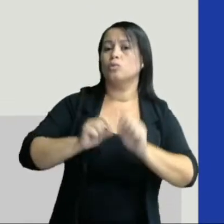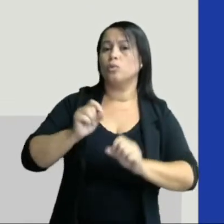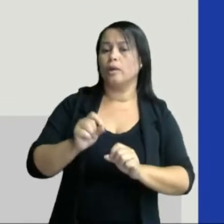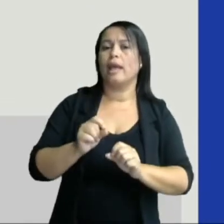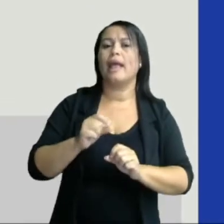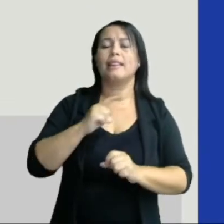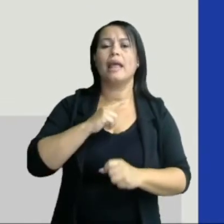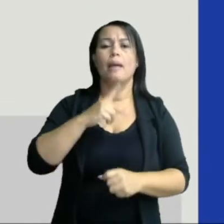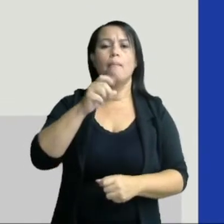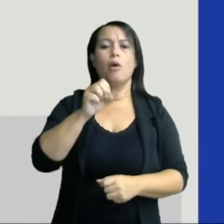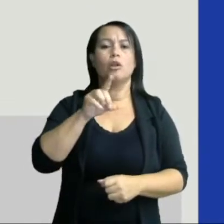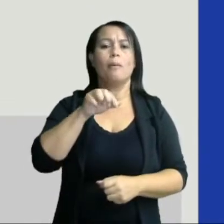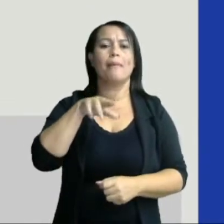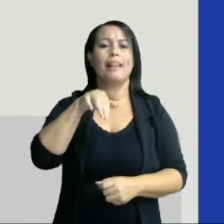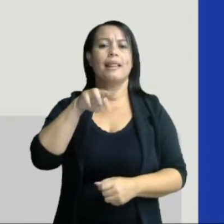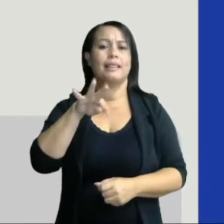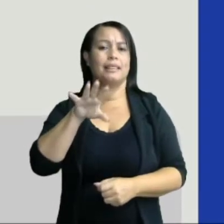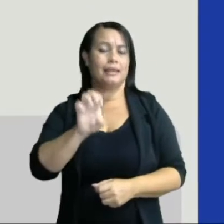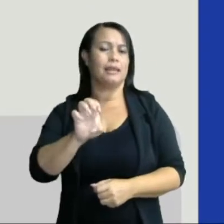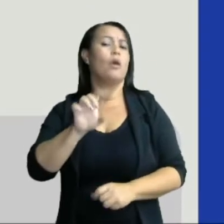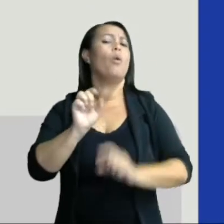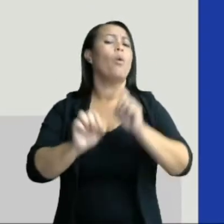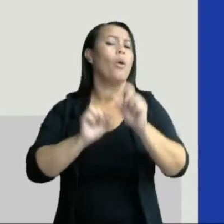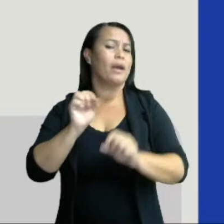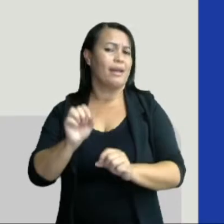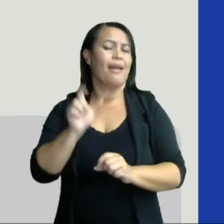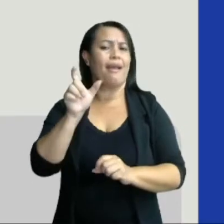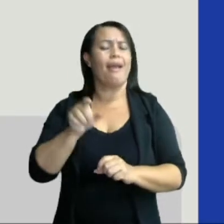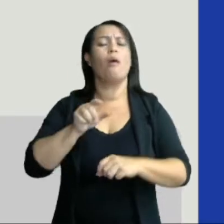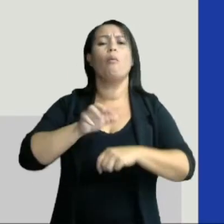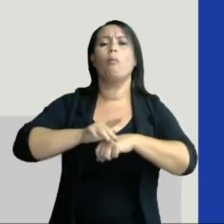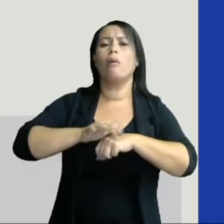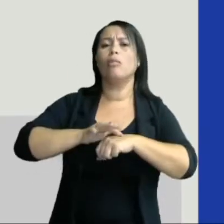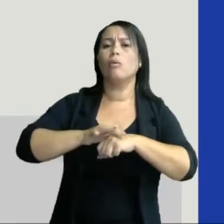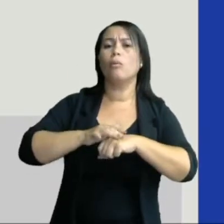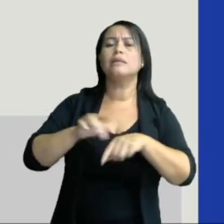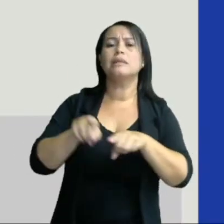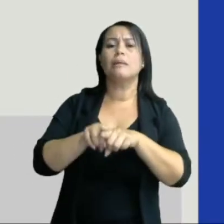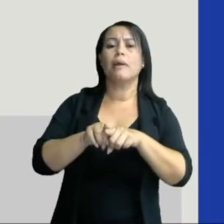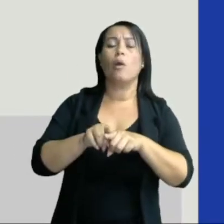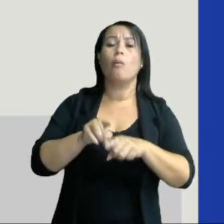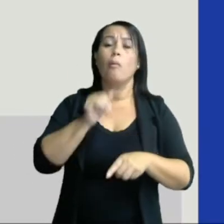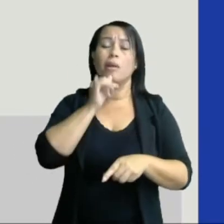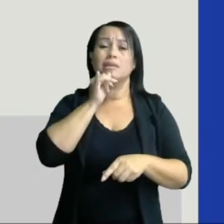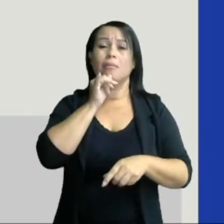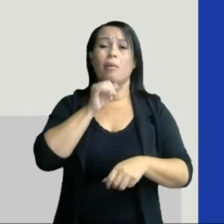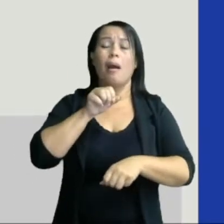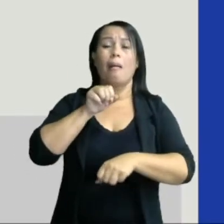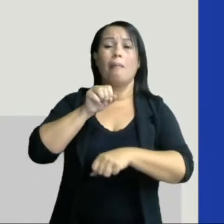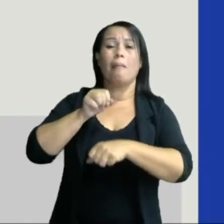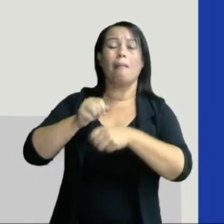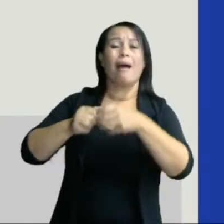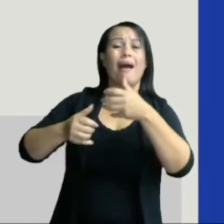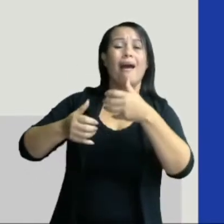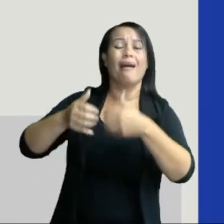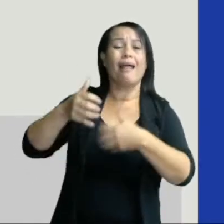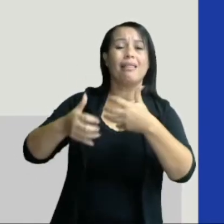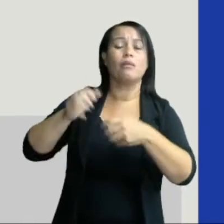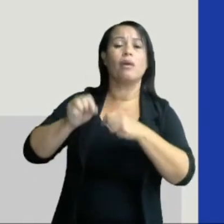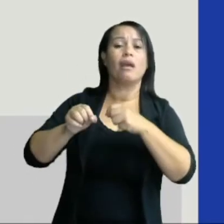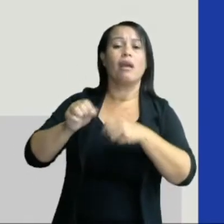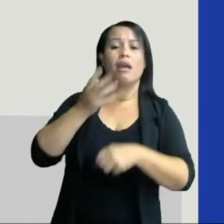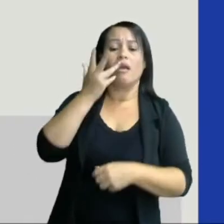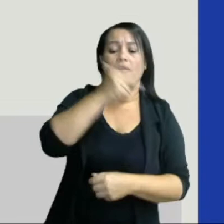a poliomielite. Poliomielite é uma doença conhecida também como paralisia infantil. Ela é causada por um vírus